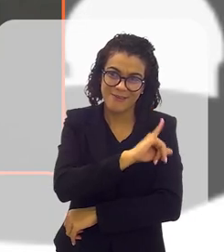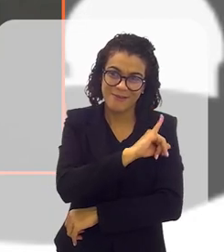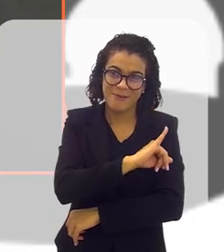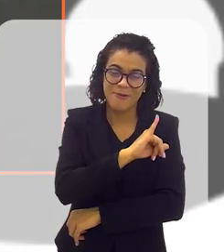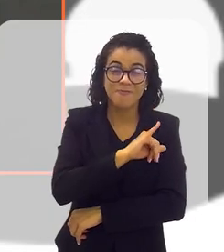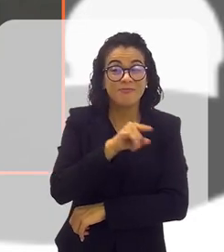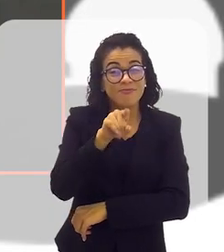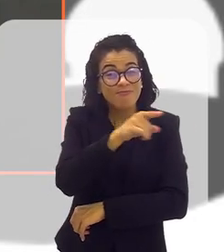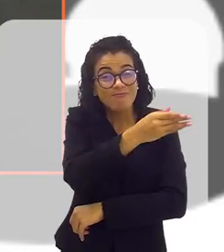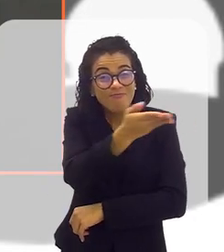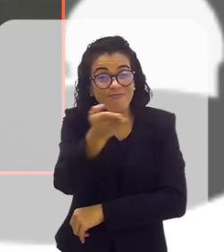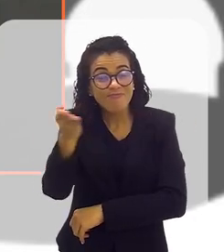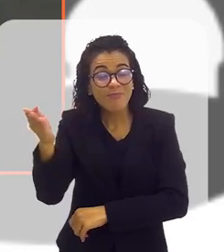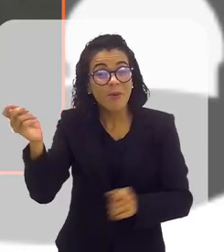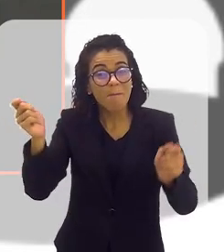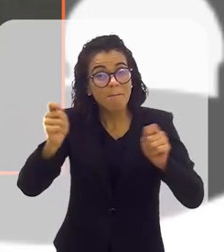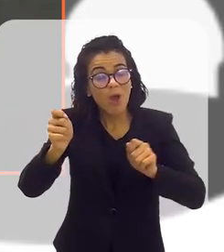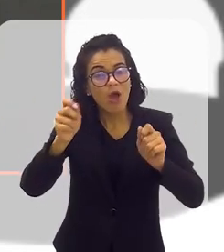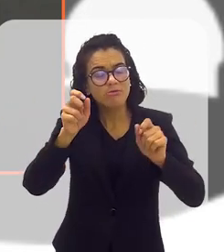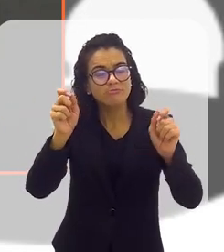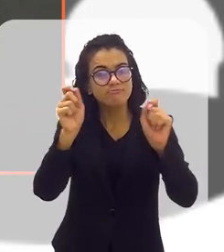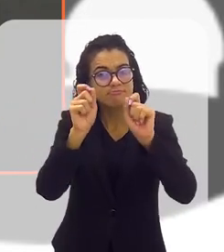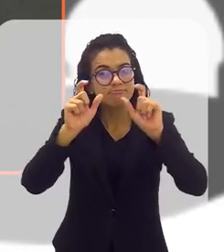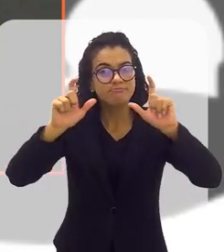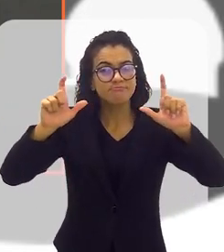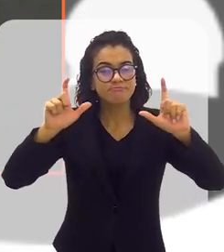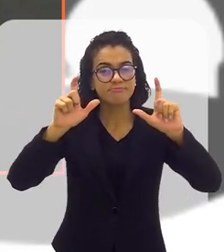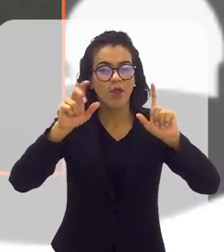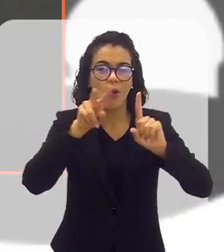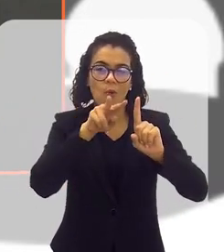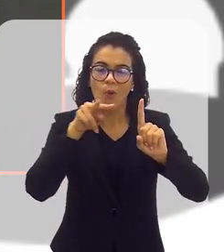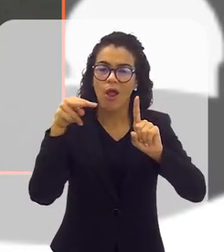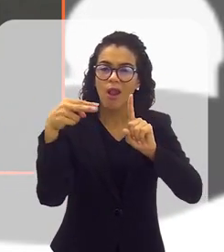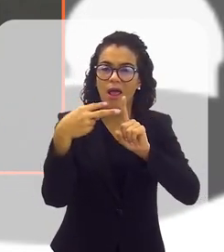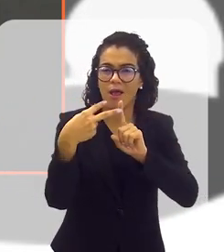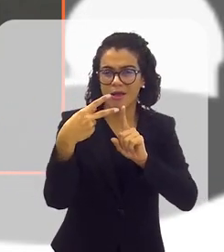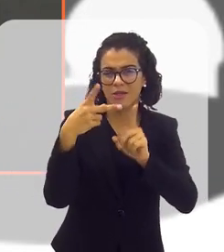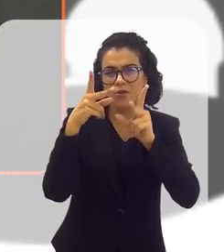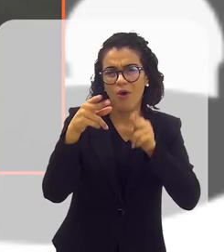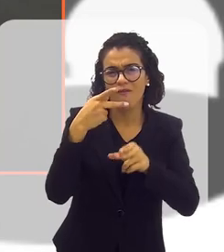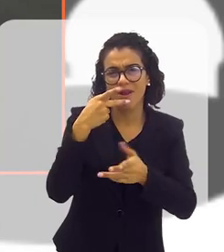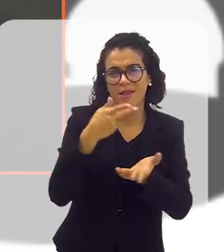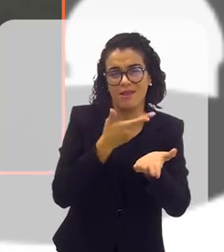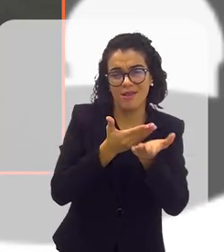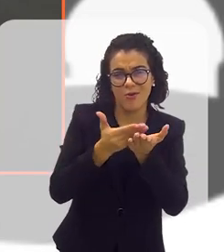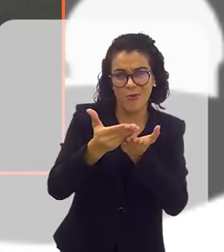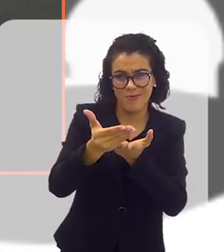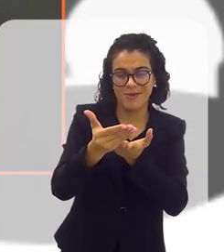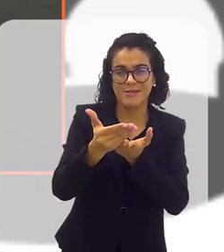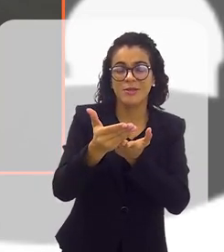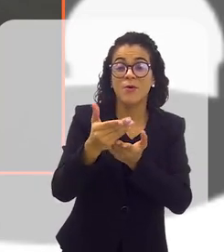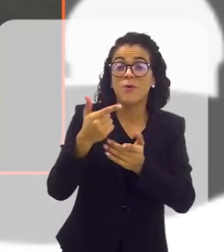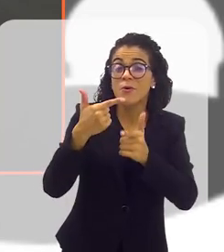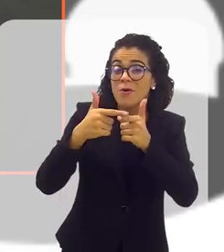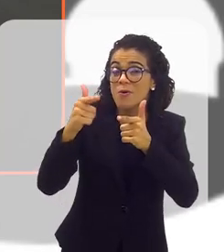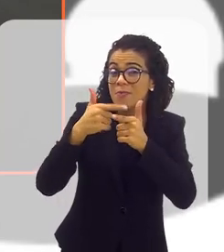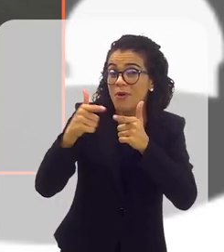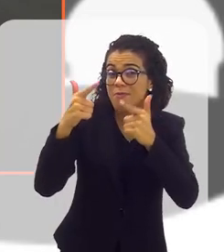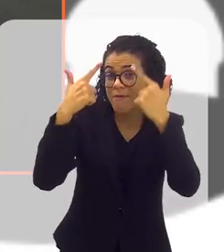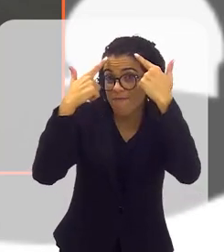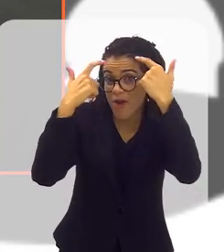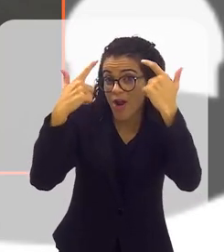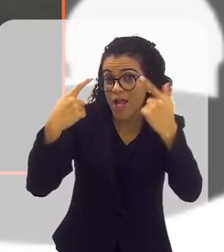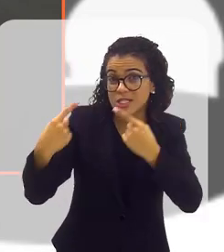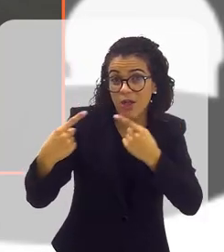de Janeiro, que vocês possam ter este olhar, porque, como eu falei lá no começo, o problema